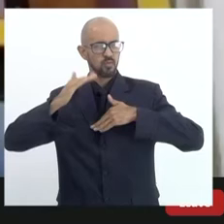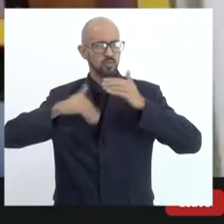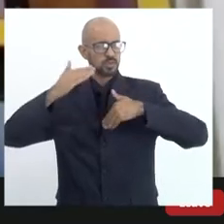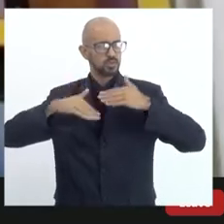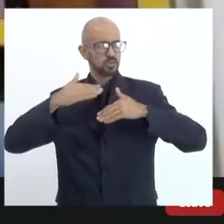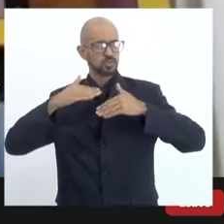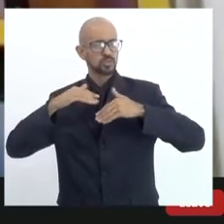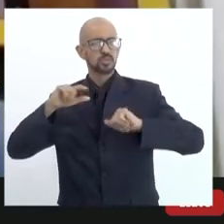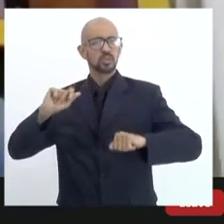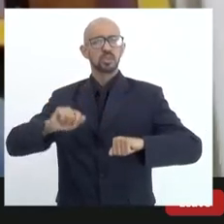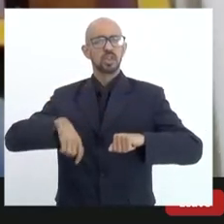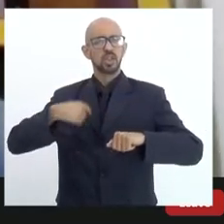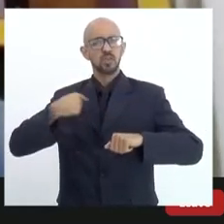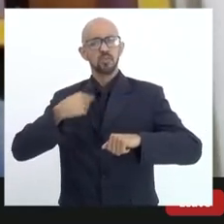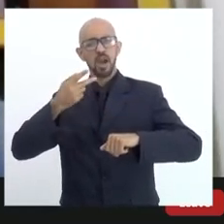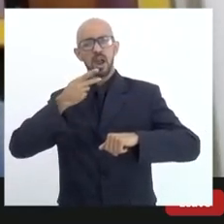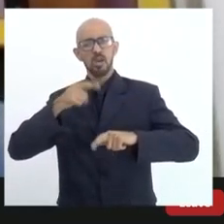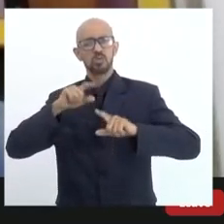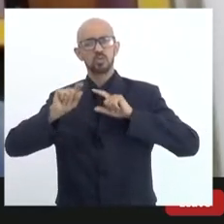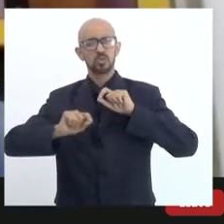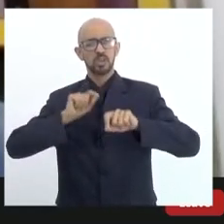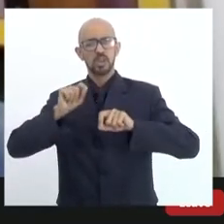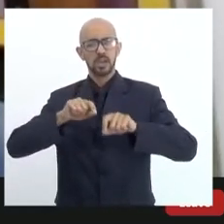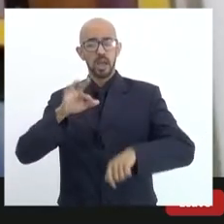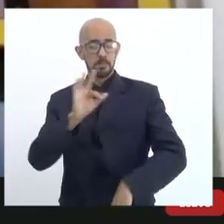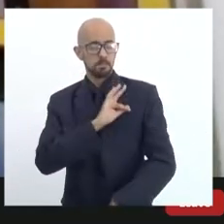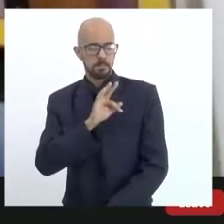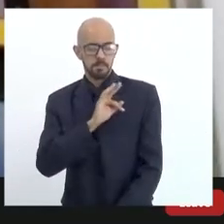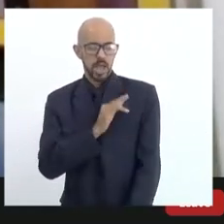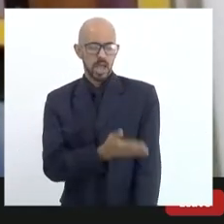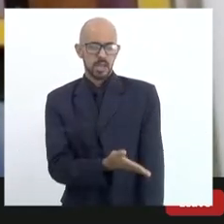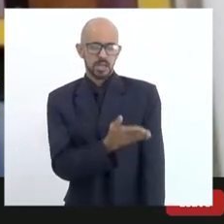a dizer que, até conversava com a deputada Marta, que tem que